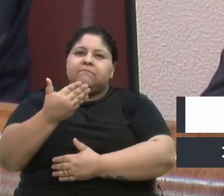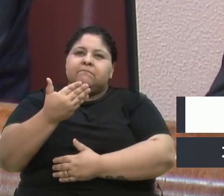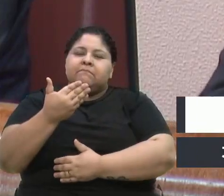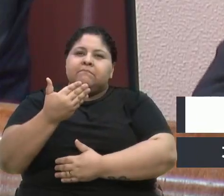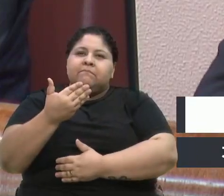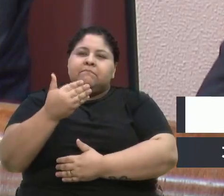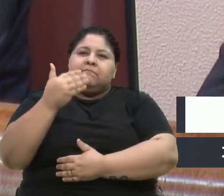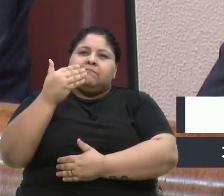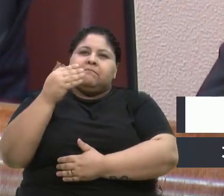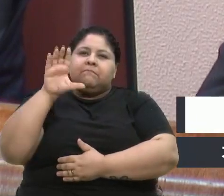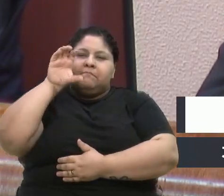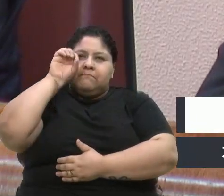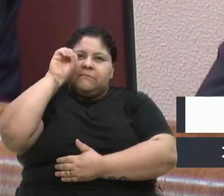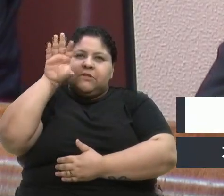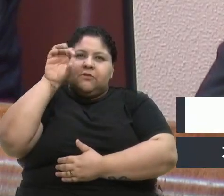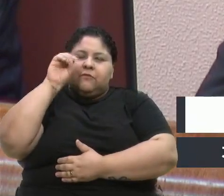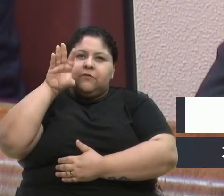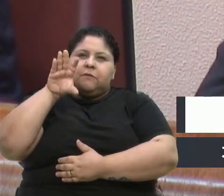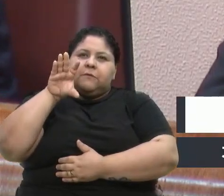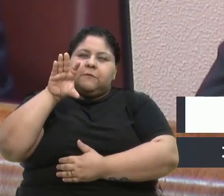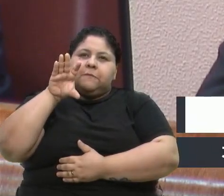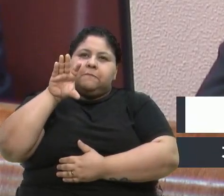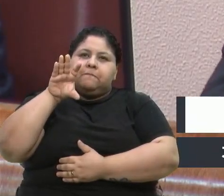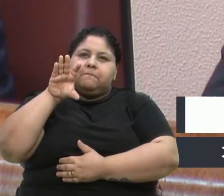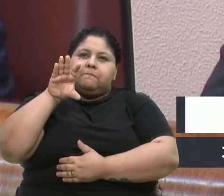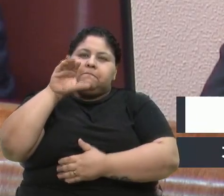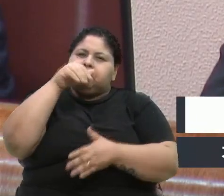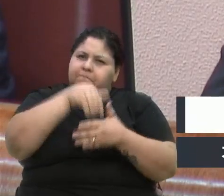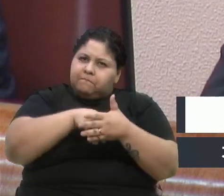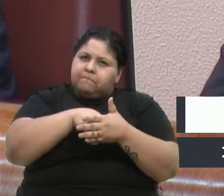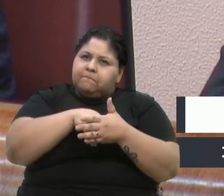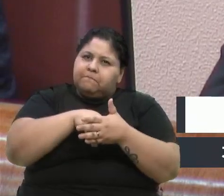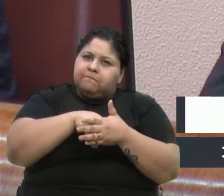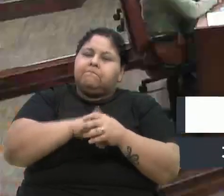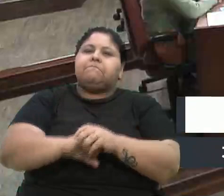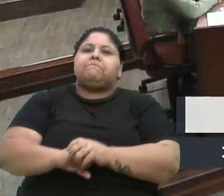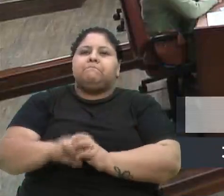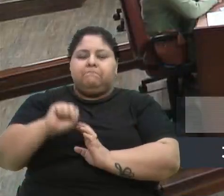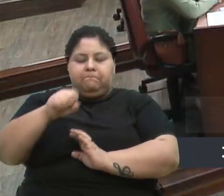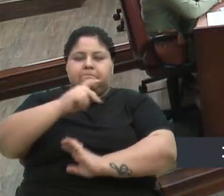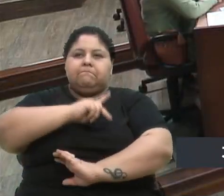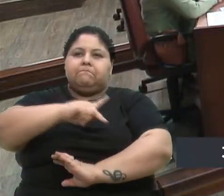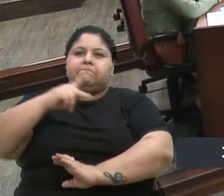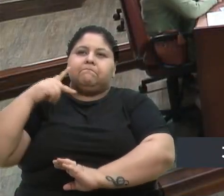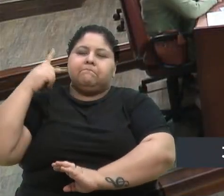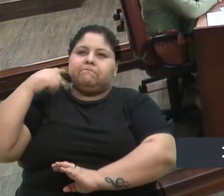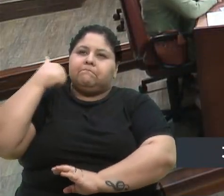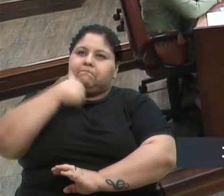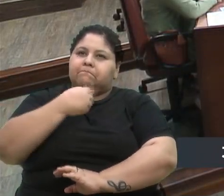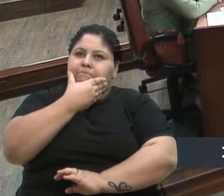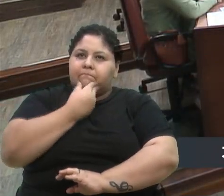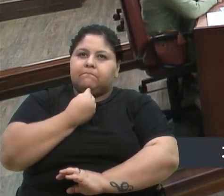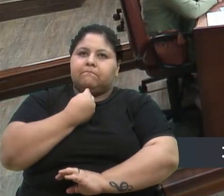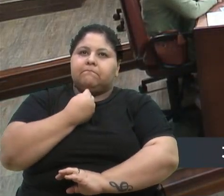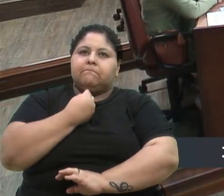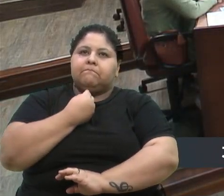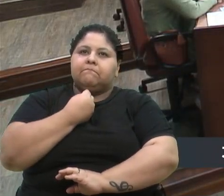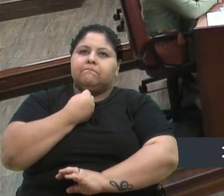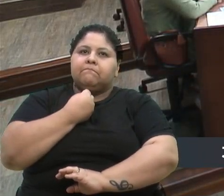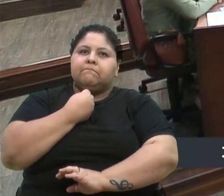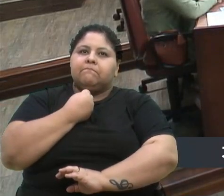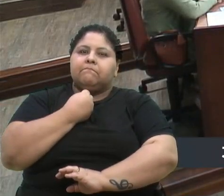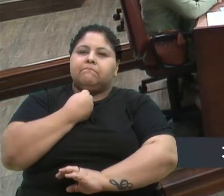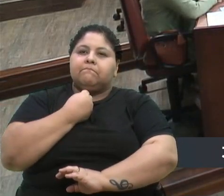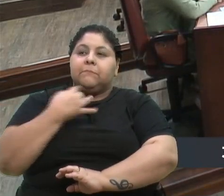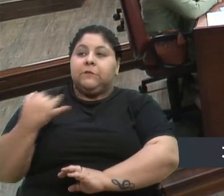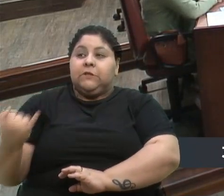Declarar voto. Para declarar voto. Senhor presidente, senhoras e senhores vereadores, é